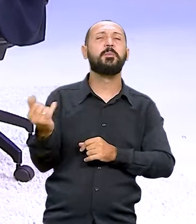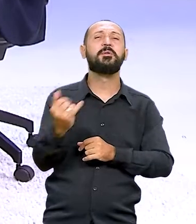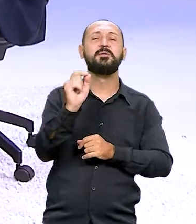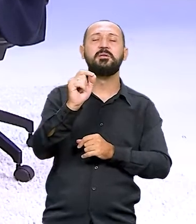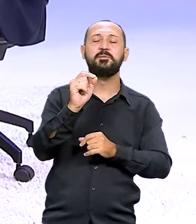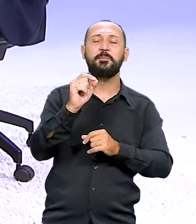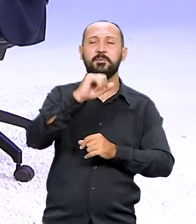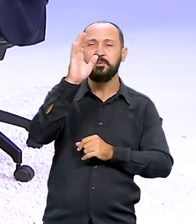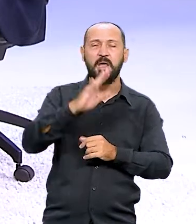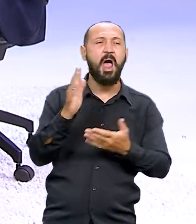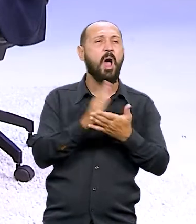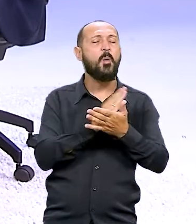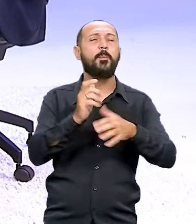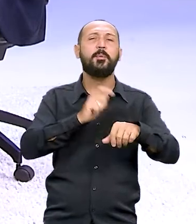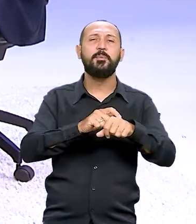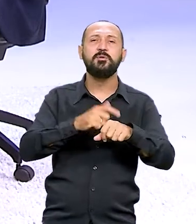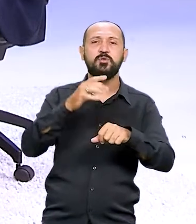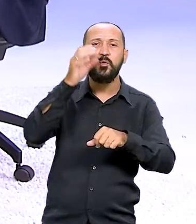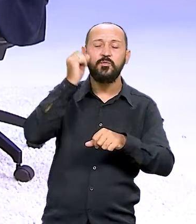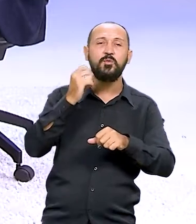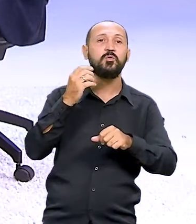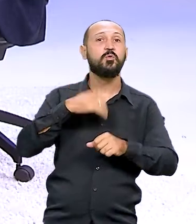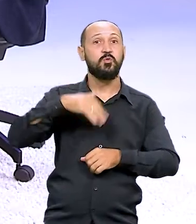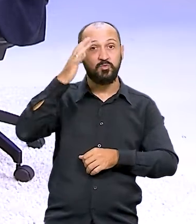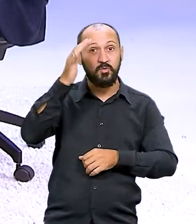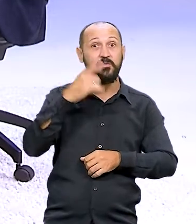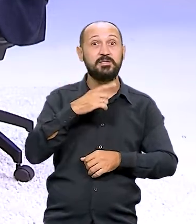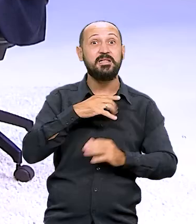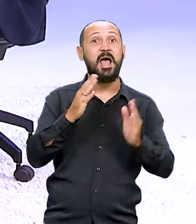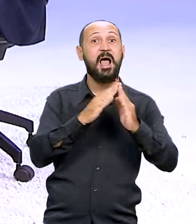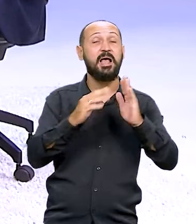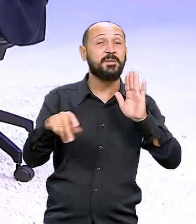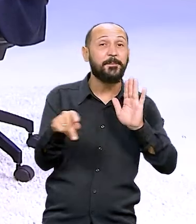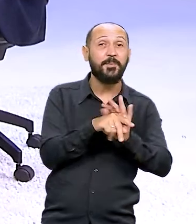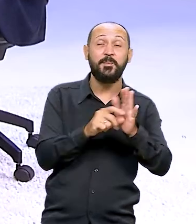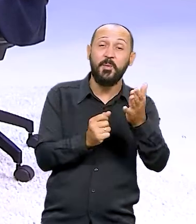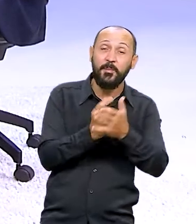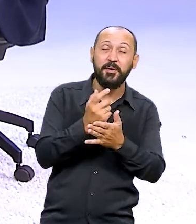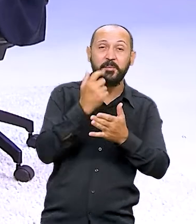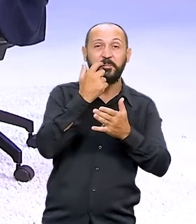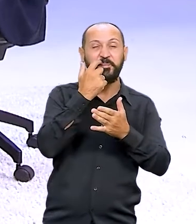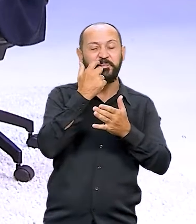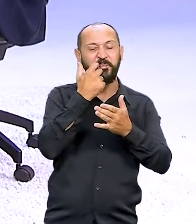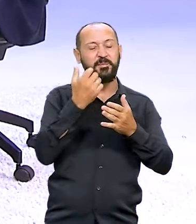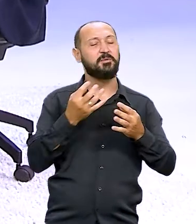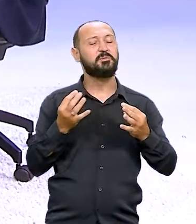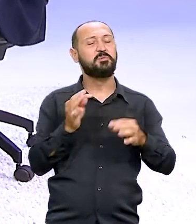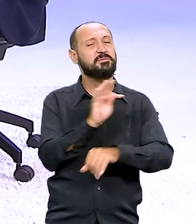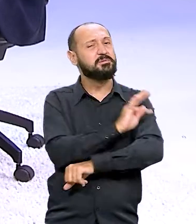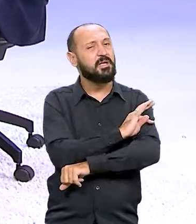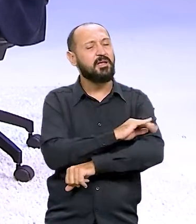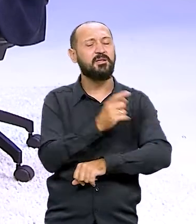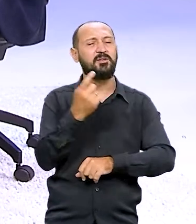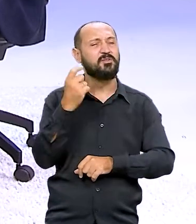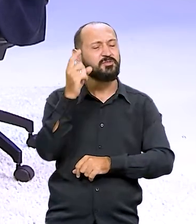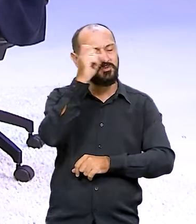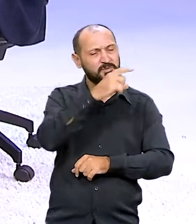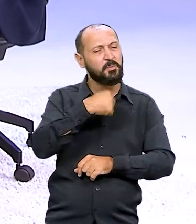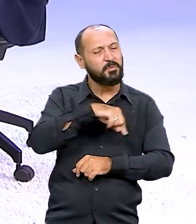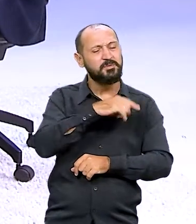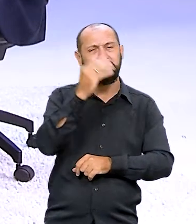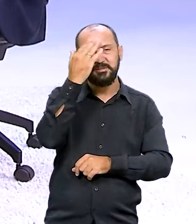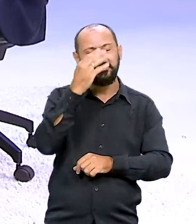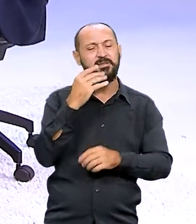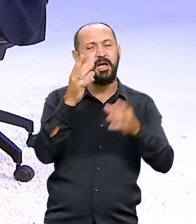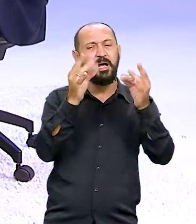os brasileiros, né? Todo mundo já ouviu em algum momento que o sonho do brasileiro é ter a casa própria, e também porque é muito técnico, é muito difícil para um leigo